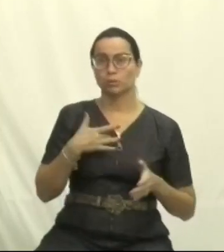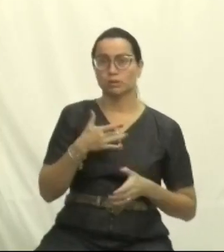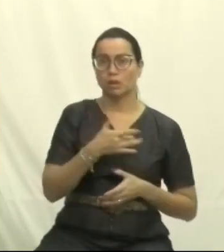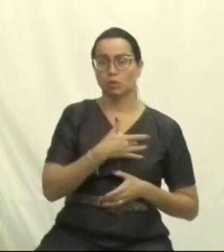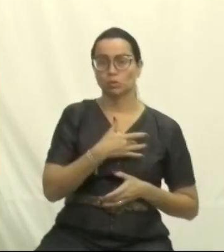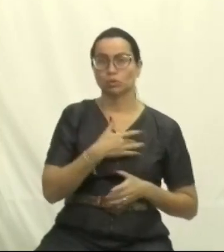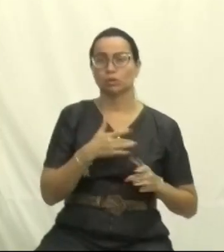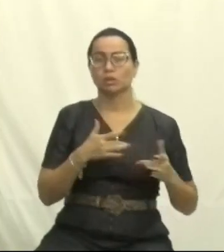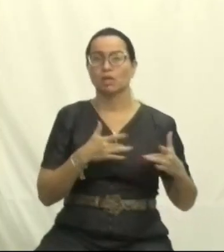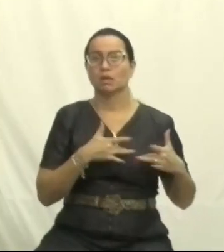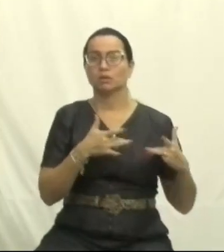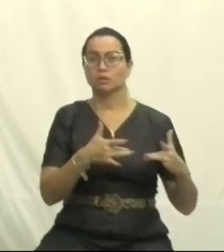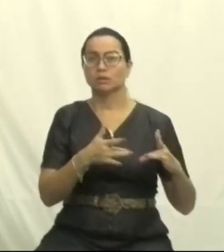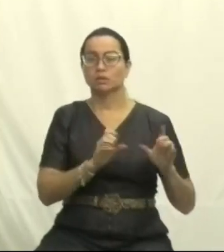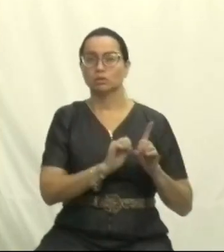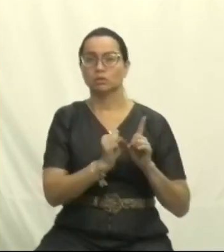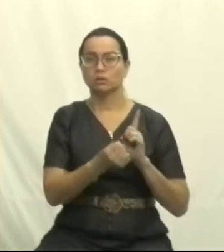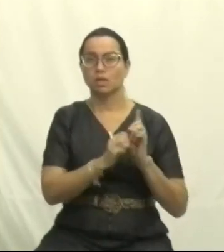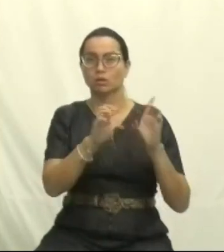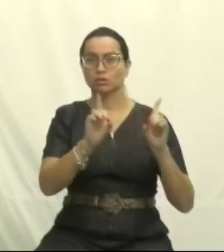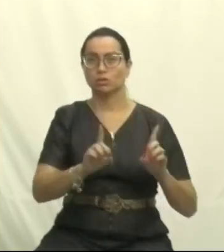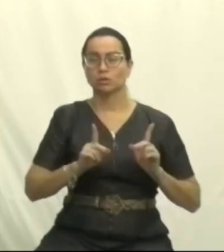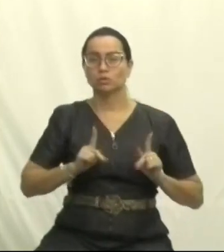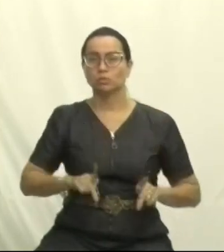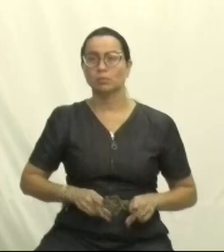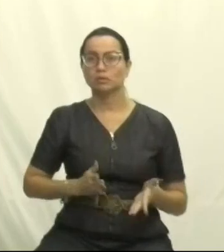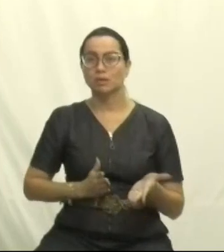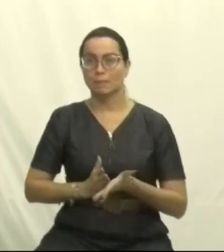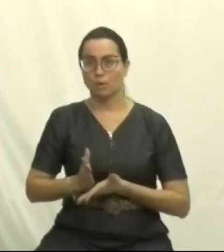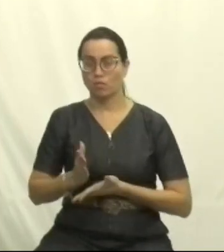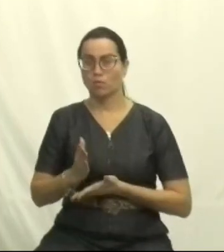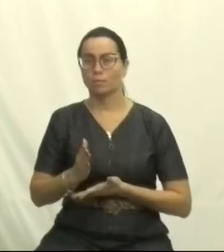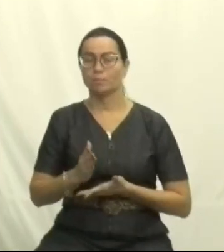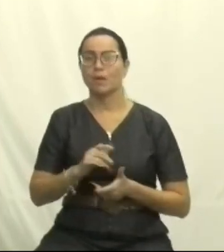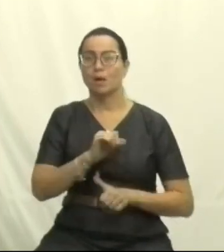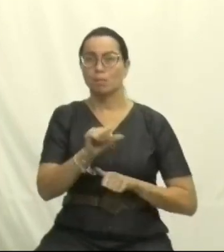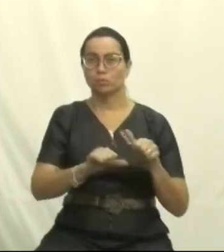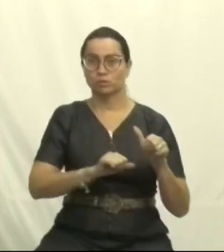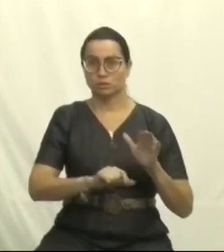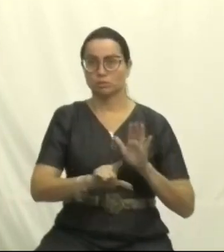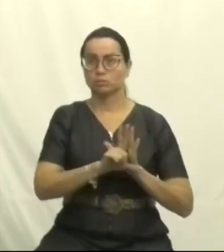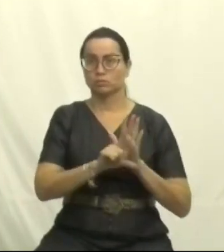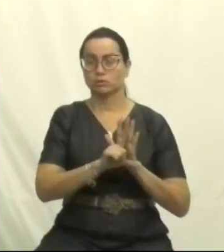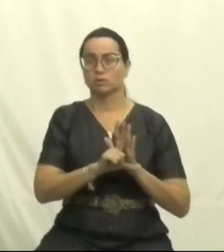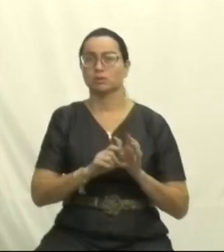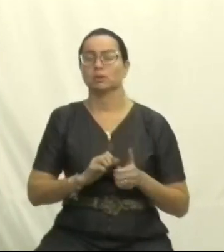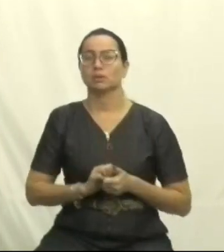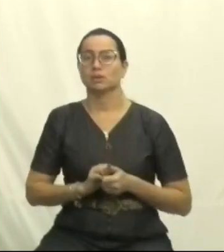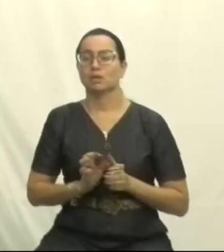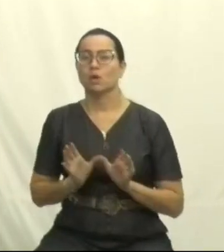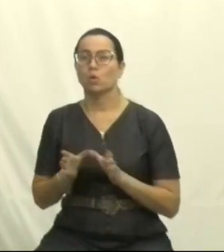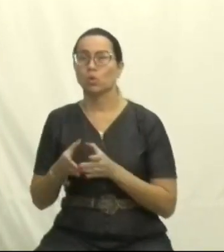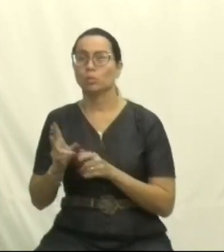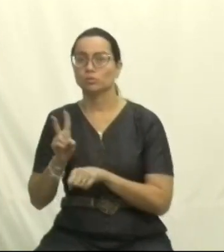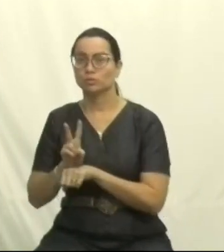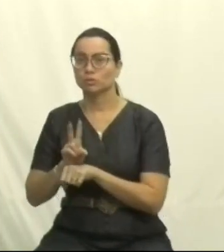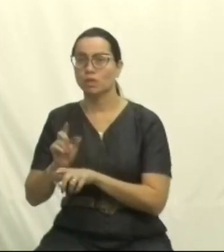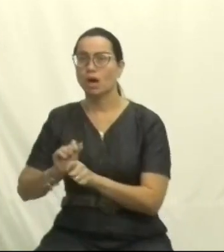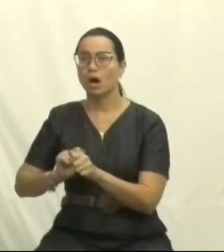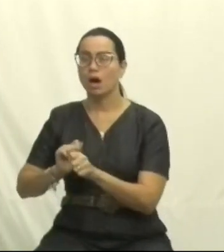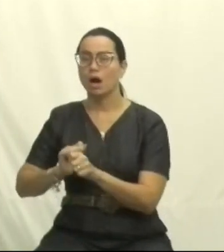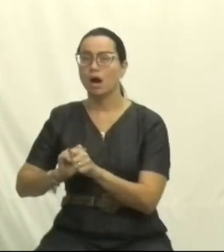Assistência Social e Direitos Humanos opinou pela aprovação com a emenda. A Comissão de Fiscalização, Controle